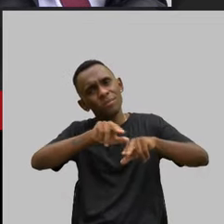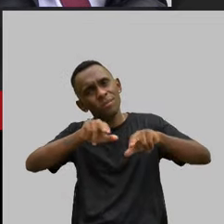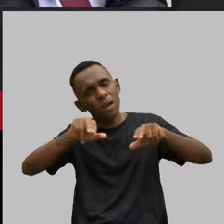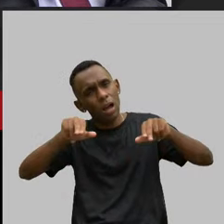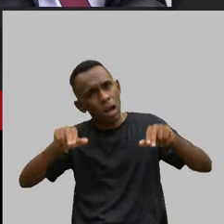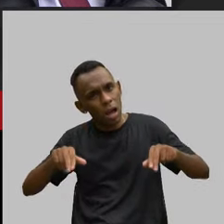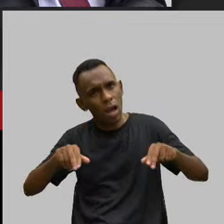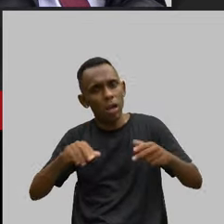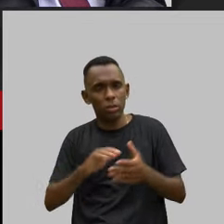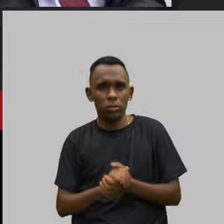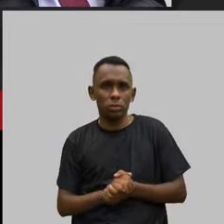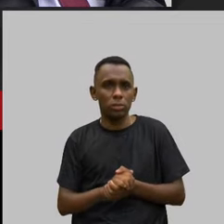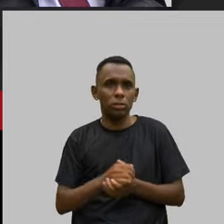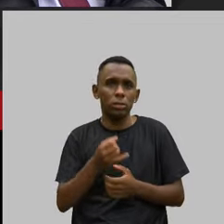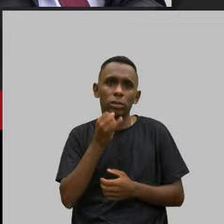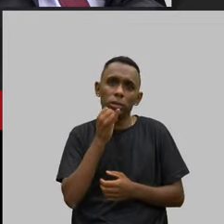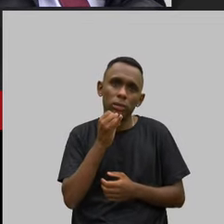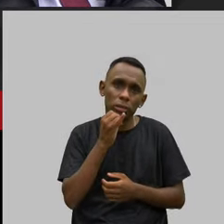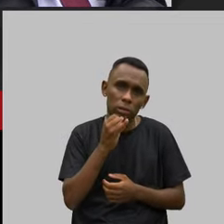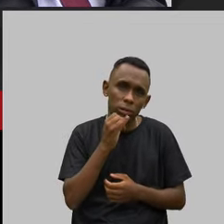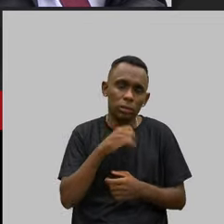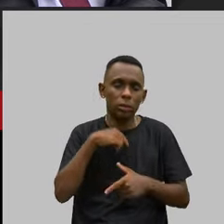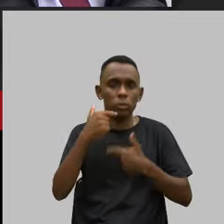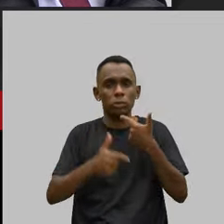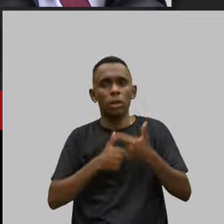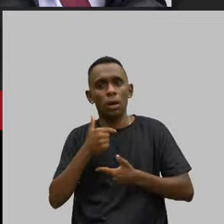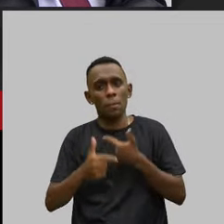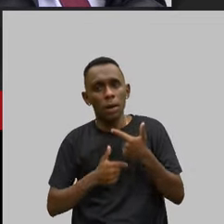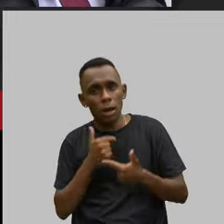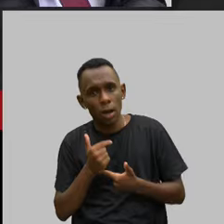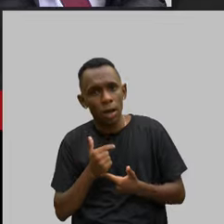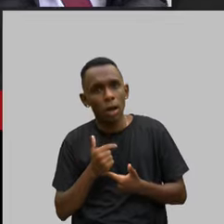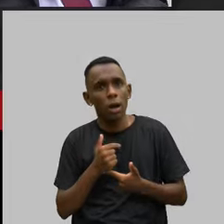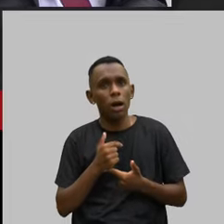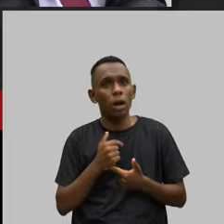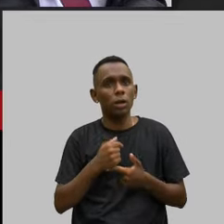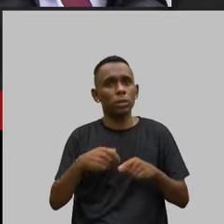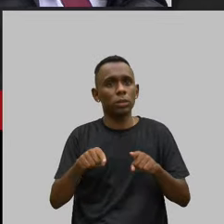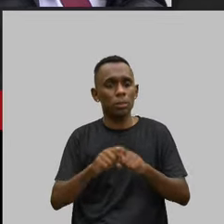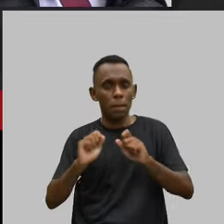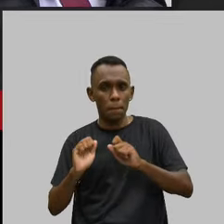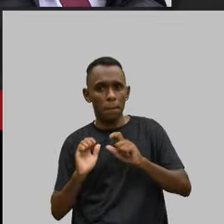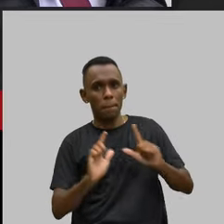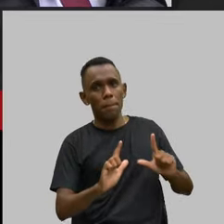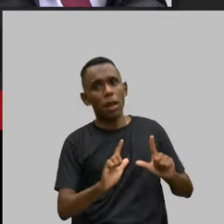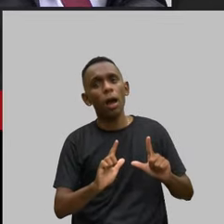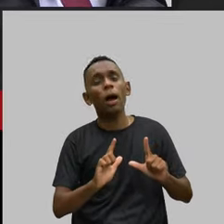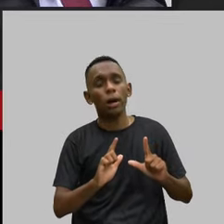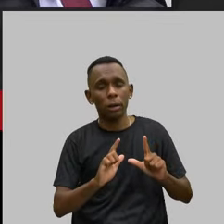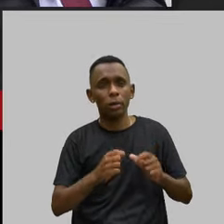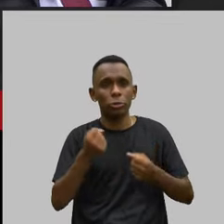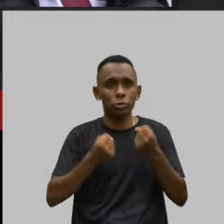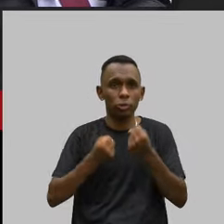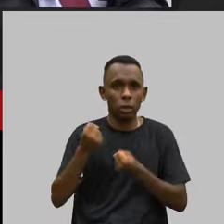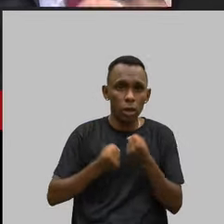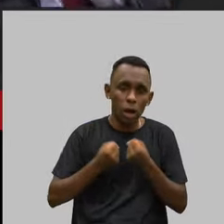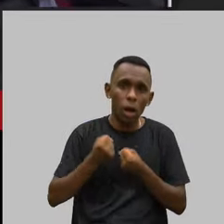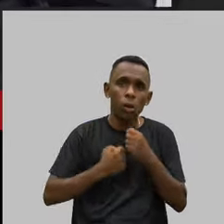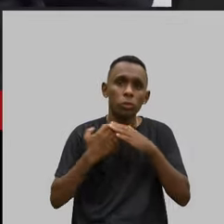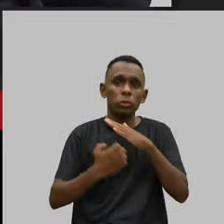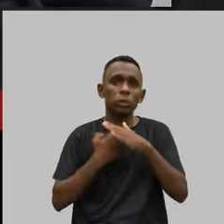com os entes é eh emprego eh emplacar carro camião dentro do Estado uma série de coisas no